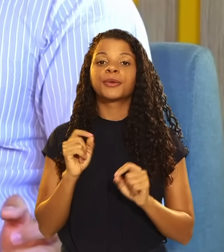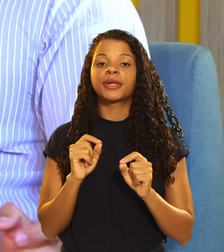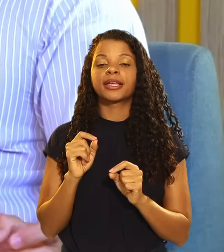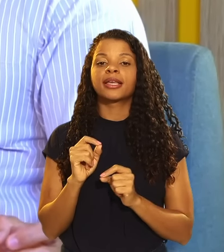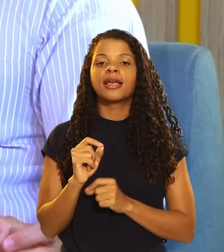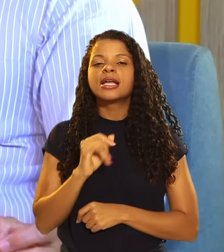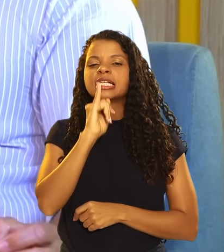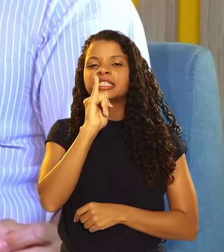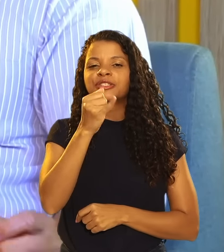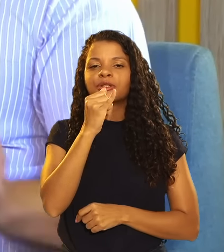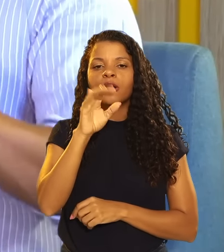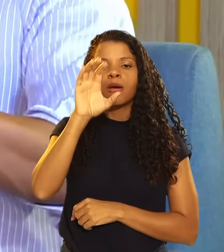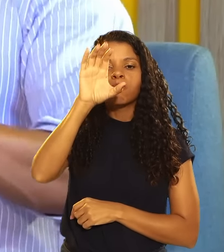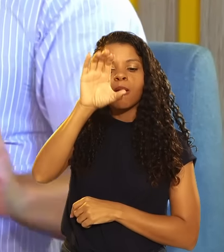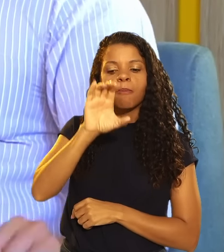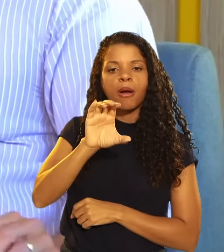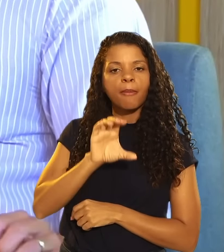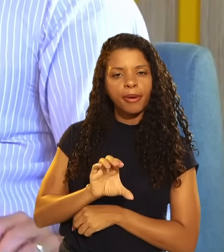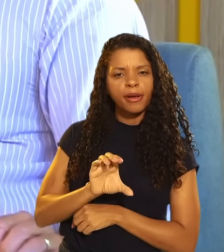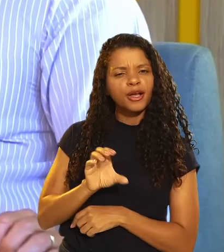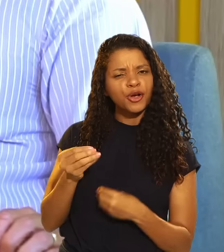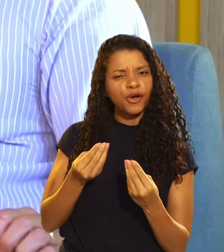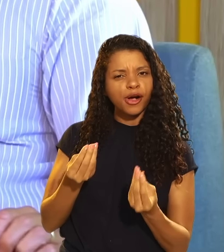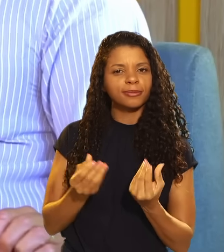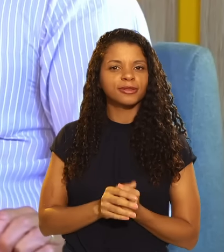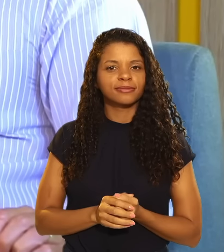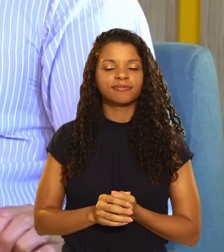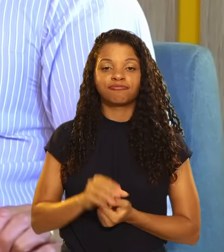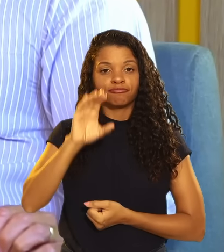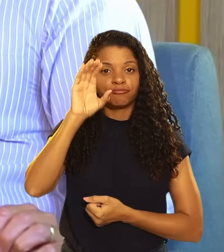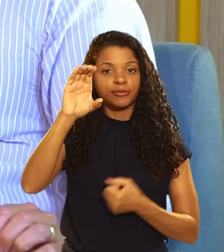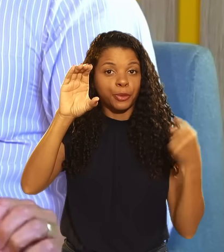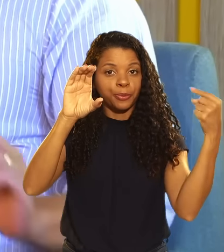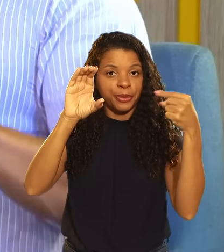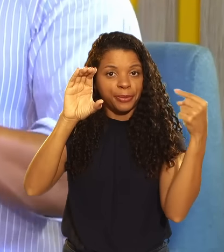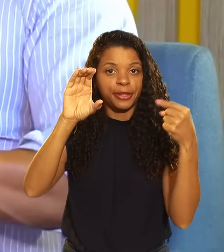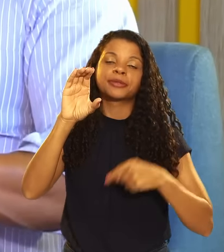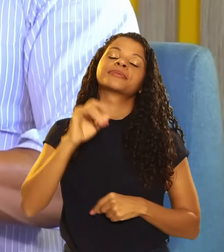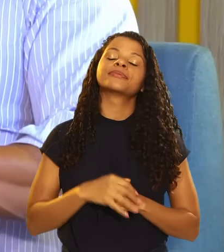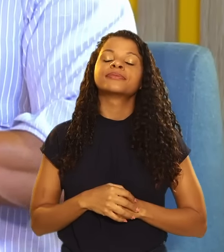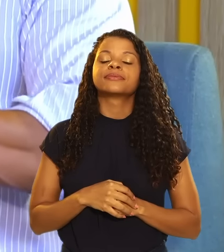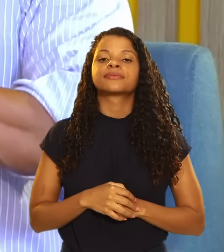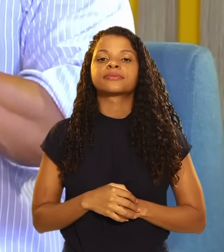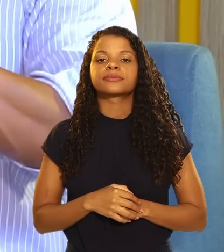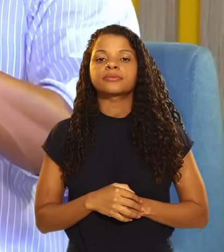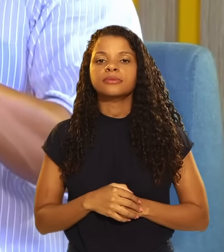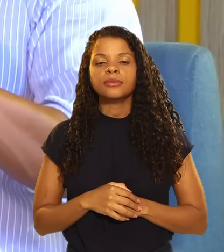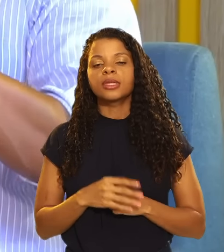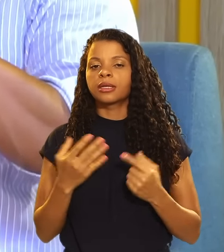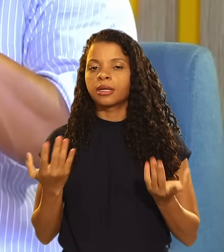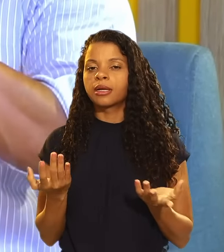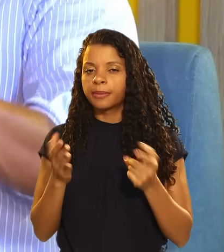Como é que é isso, né? E aí a parte 1 dessa história. E aí a pergunta é, que ligações você vê entre as